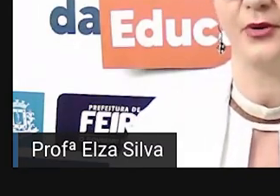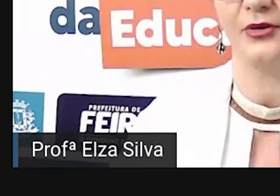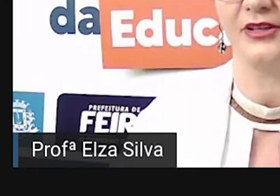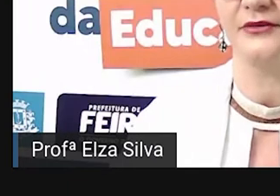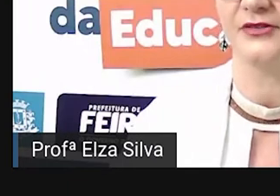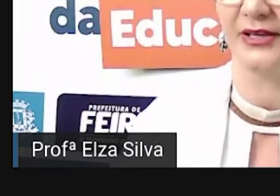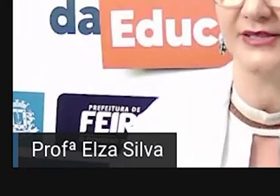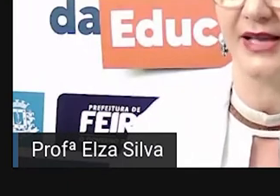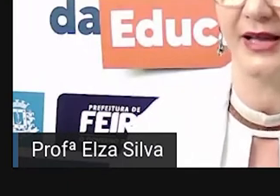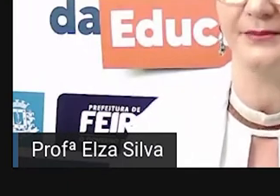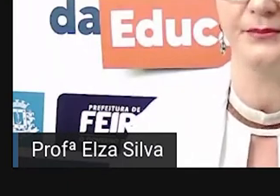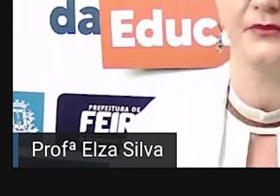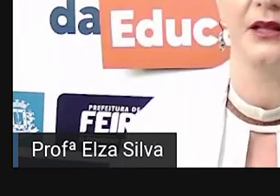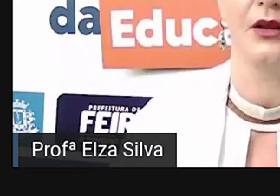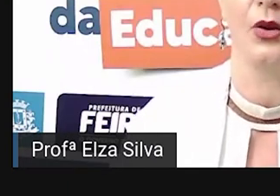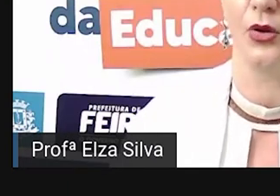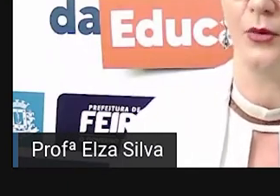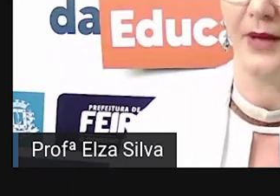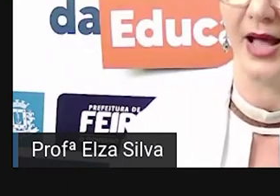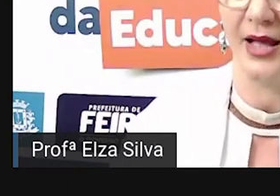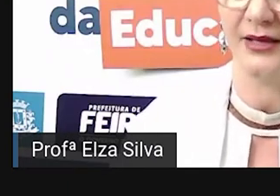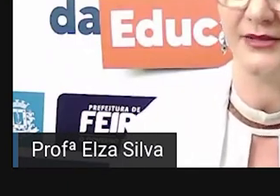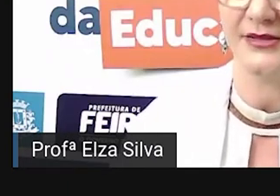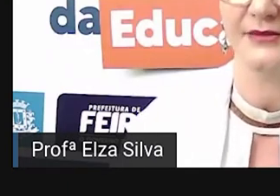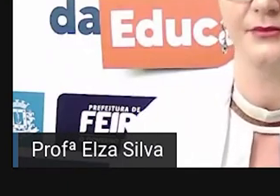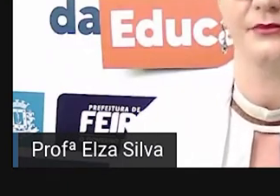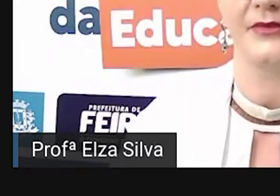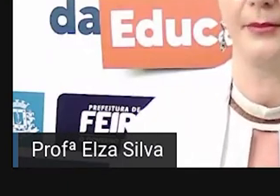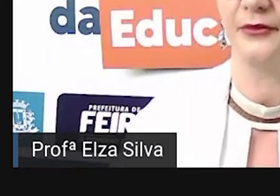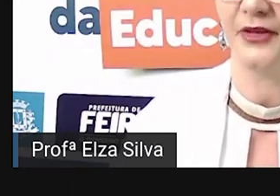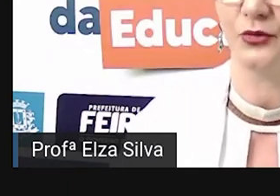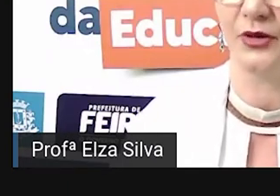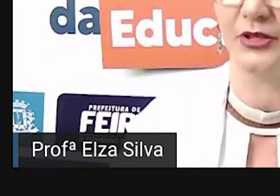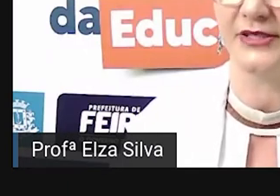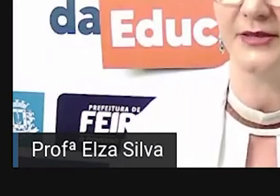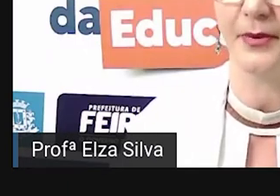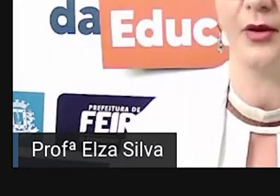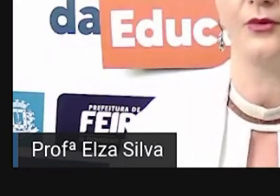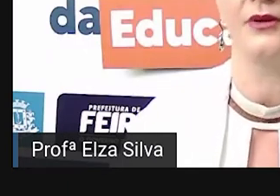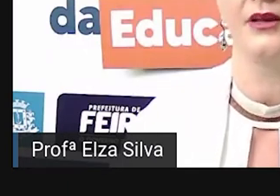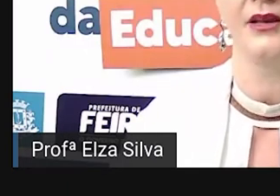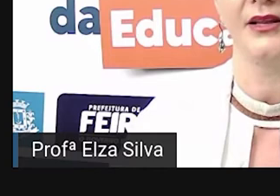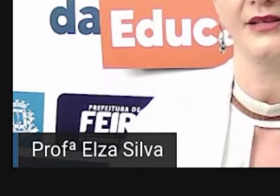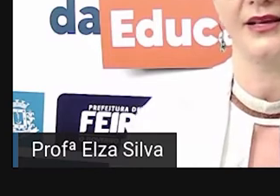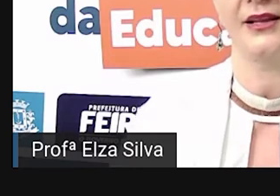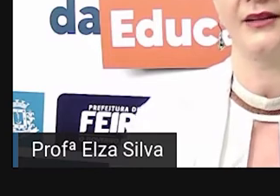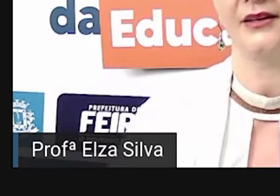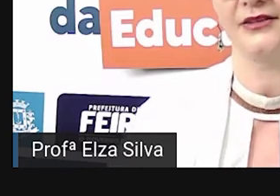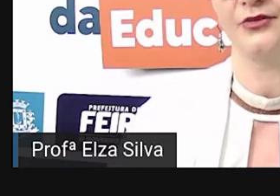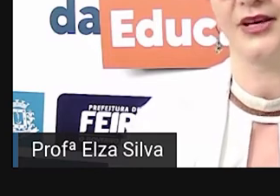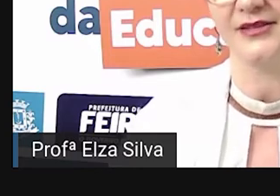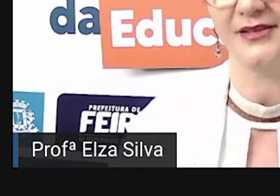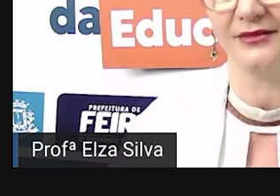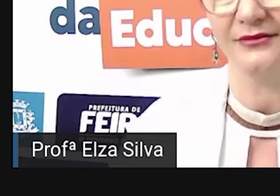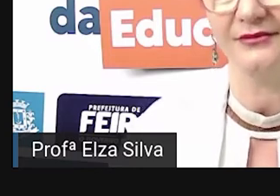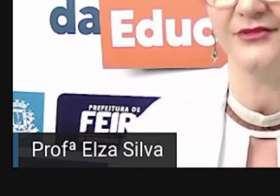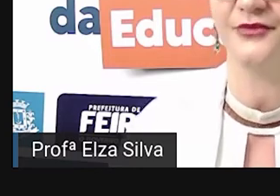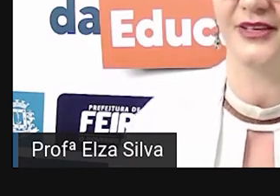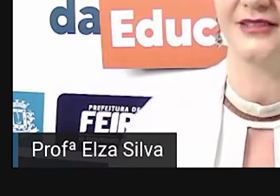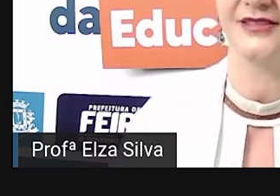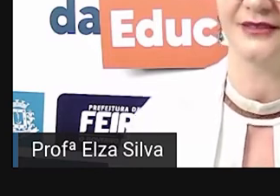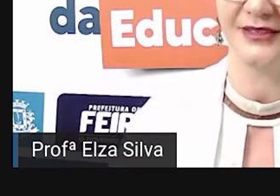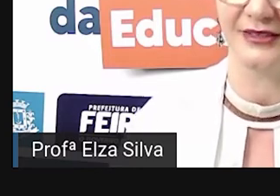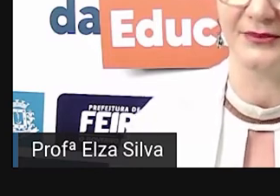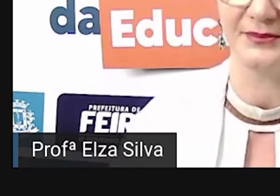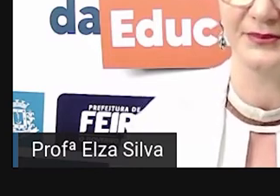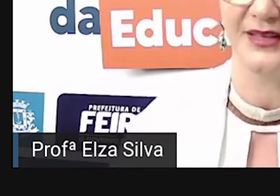vocês podem visualizar logomarcas da Prefeitura Municipal e da Secretaria de Educação de Feira